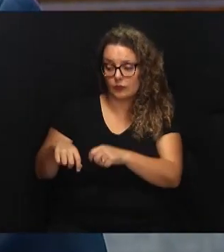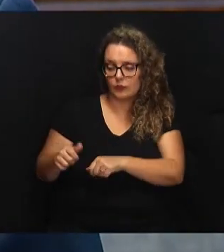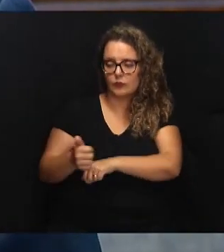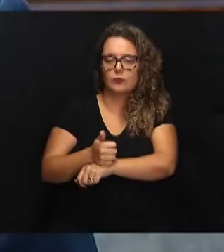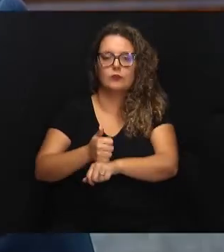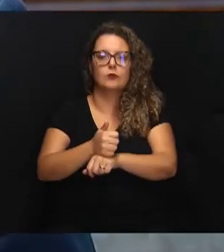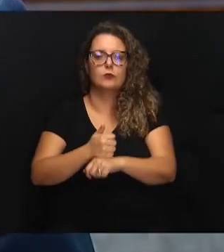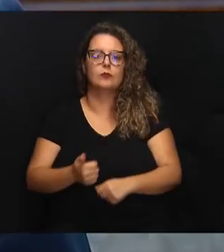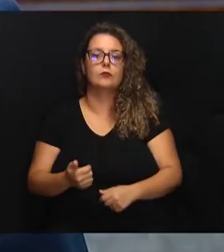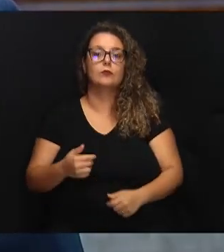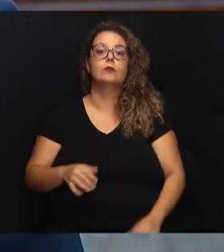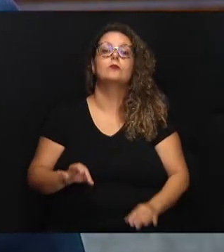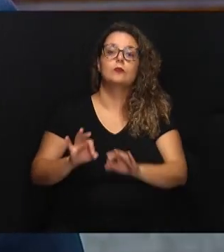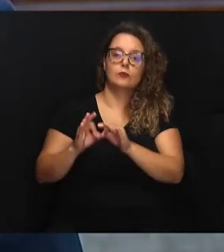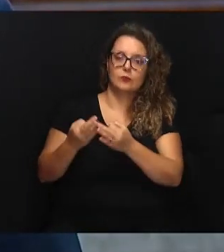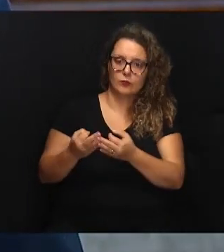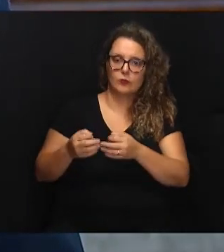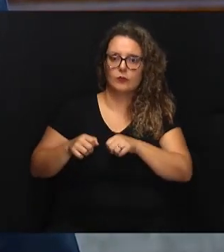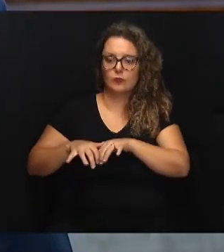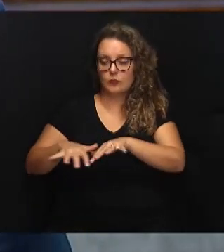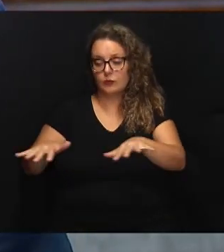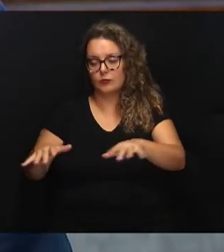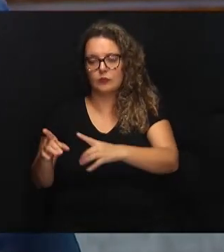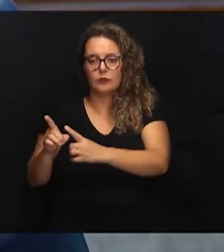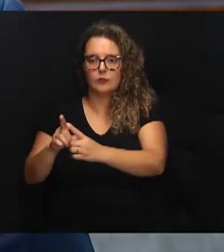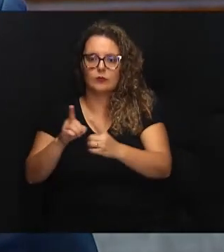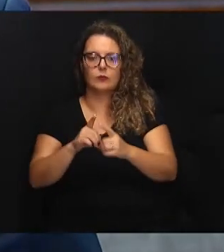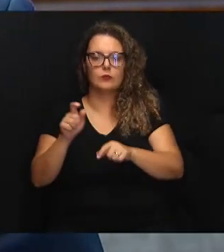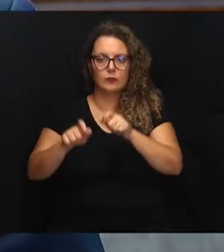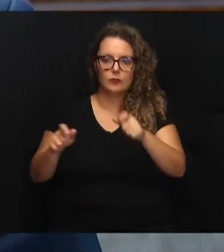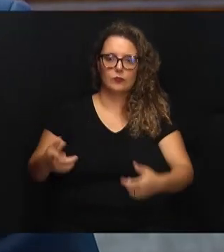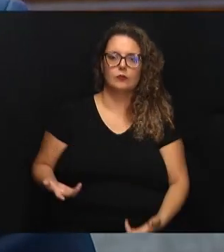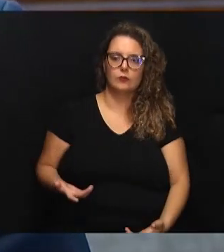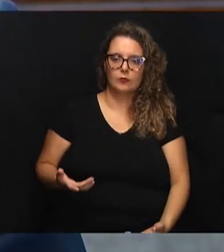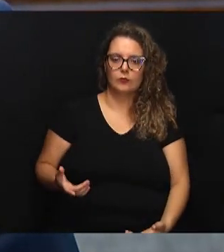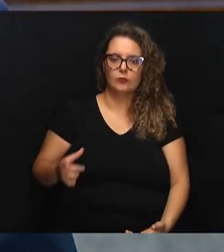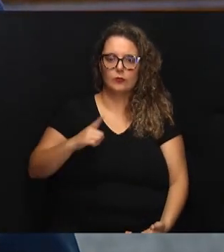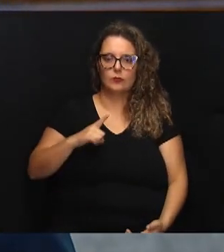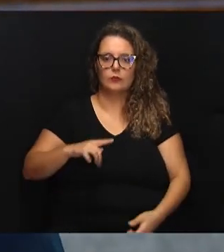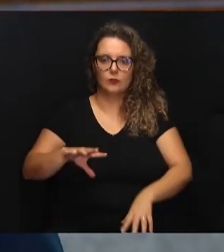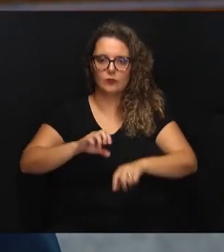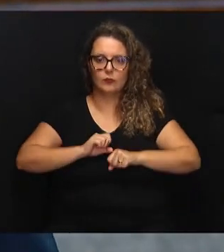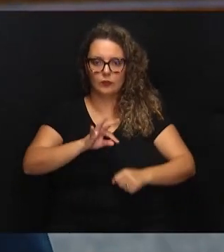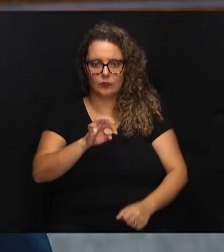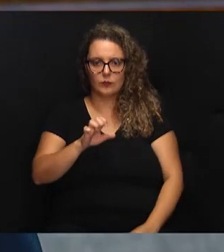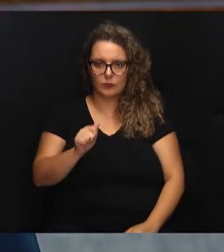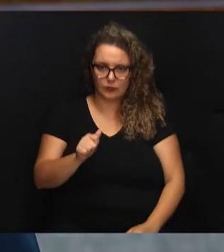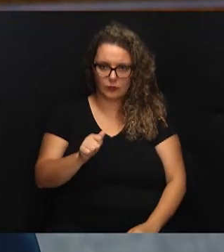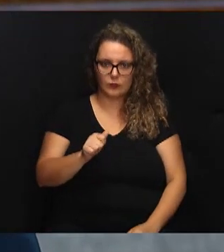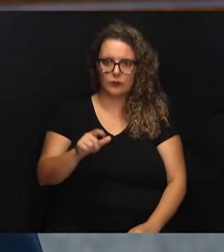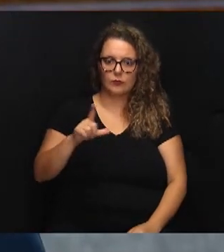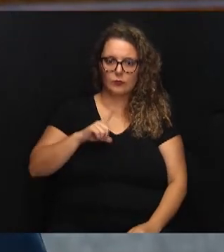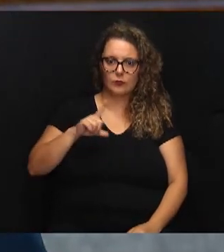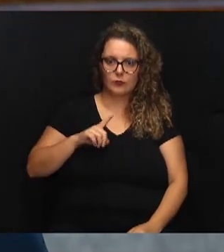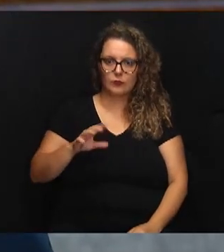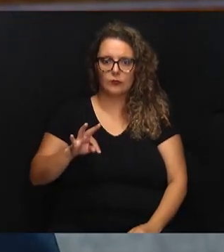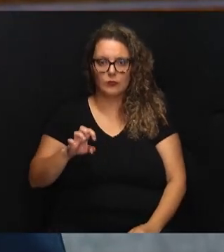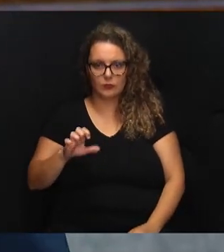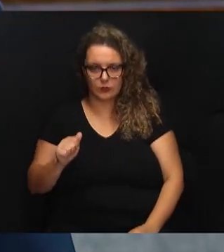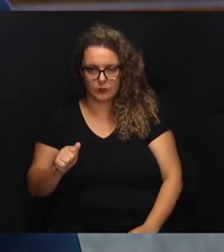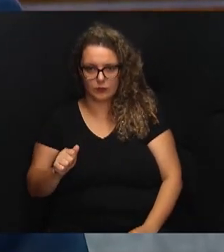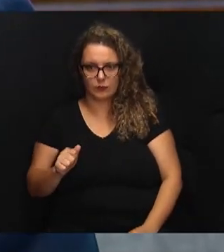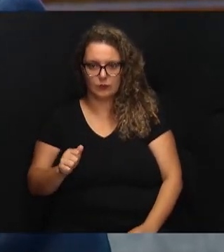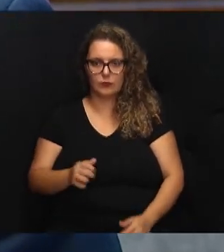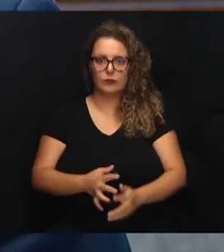as famílias também, dá um amplo atendimento às pessoas portadoras do TEA, né? Que possuem o TEA. Então,